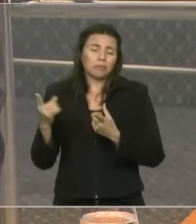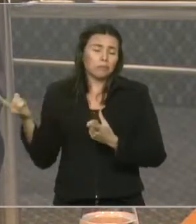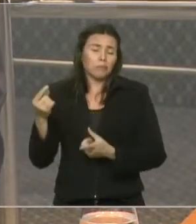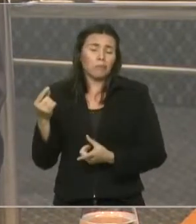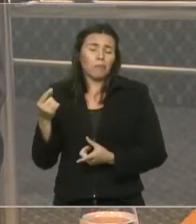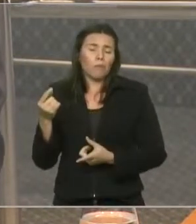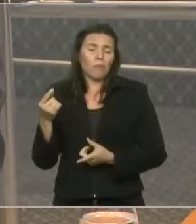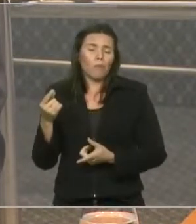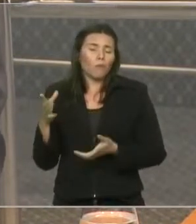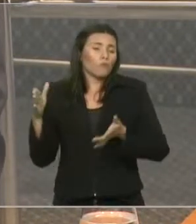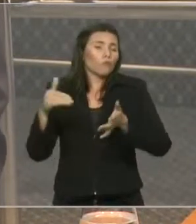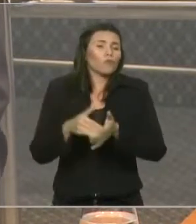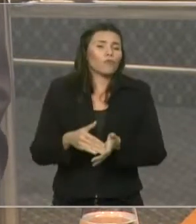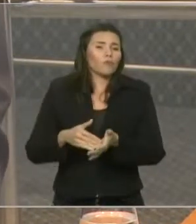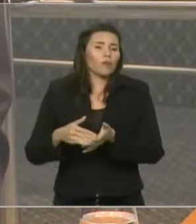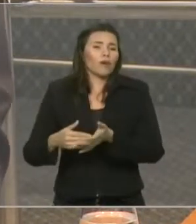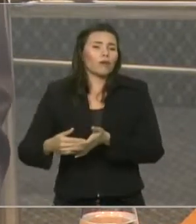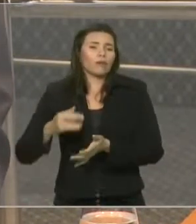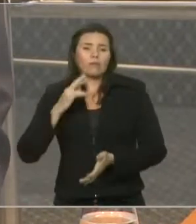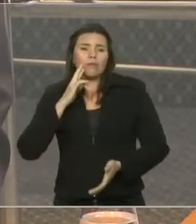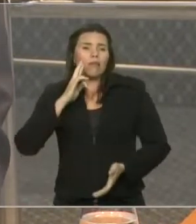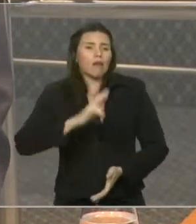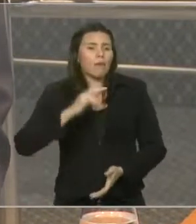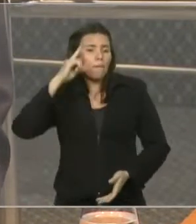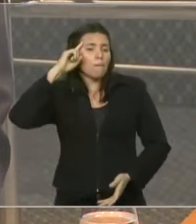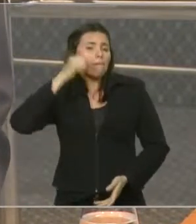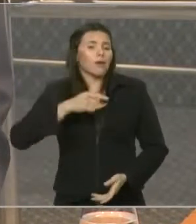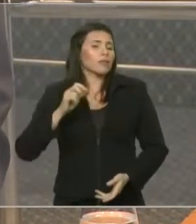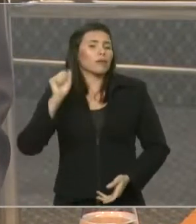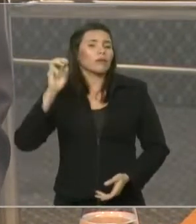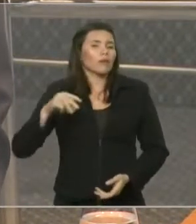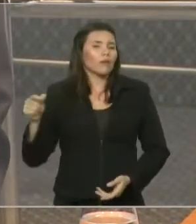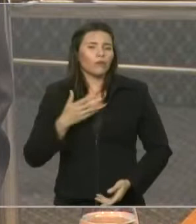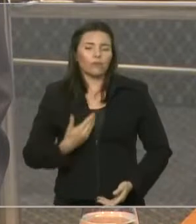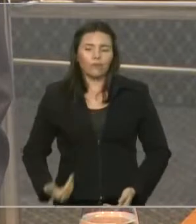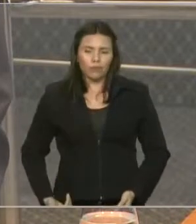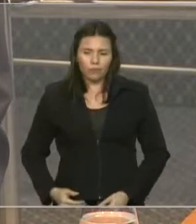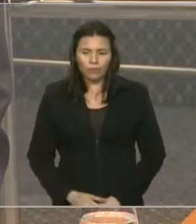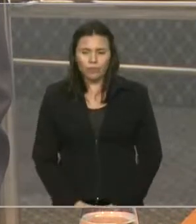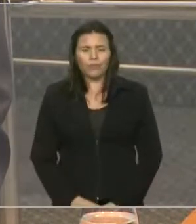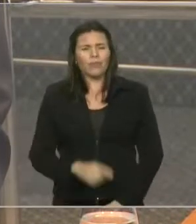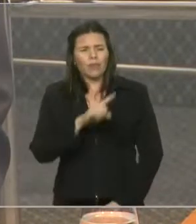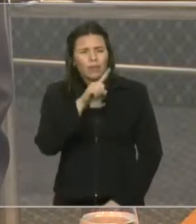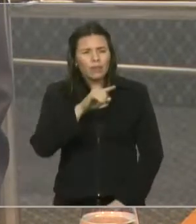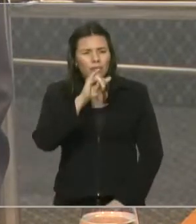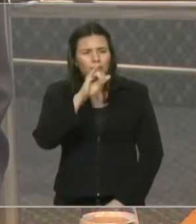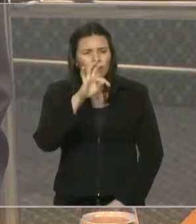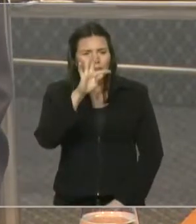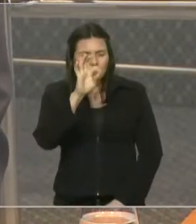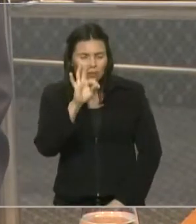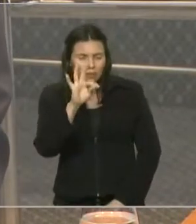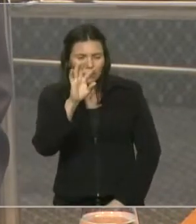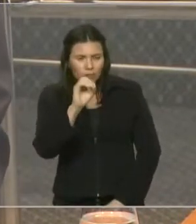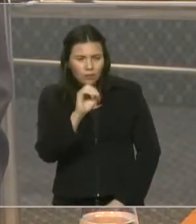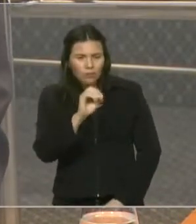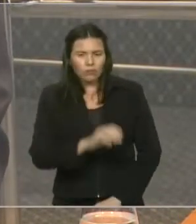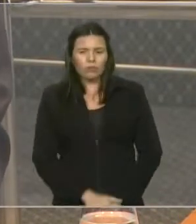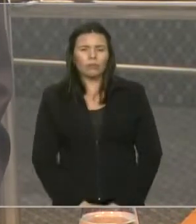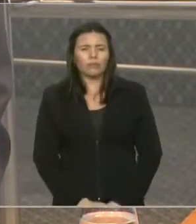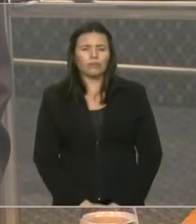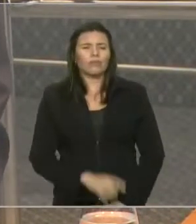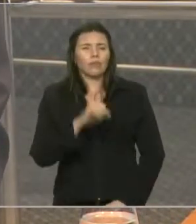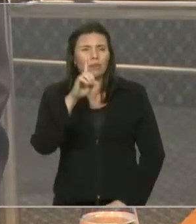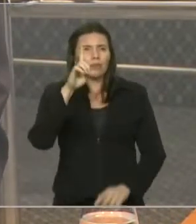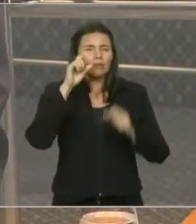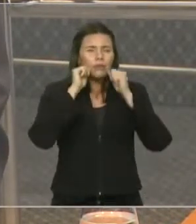Ariston, sucesso. A dona Naila lá no céu está lhe abençoando também, como o pai do Zito está abençoando ele,